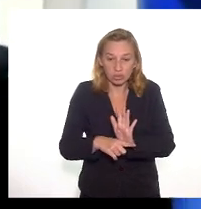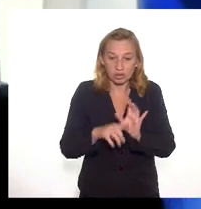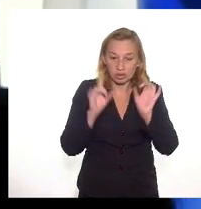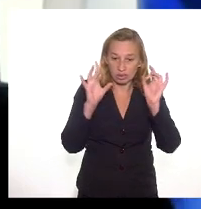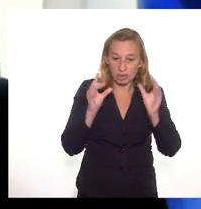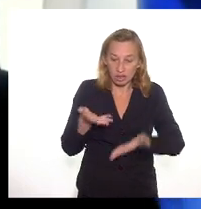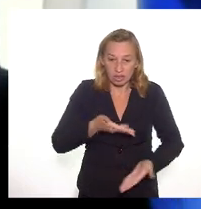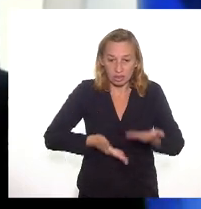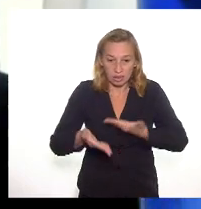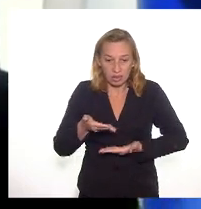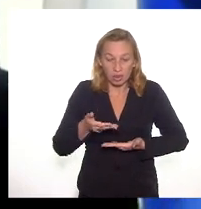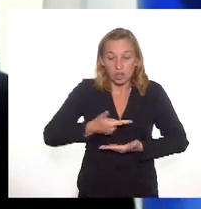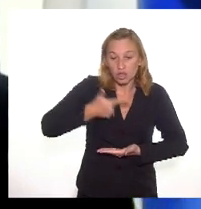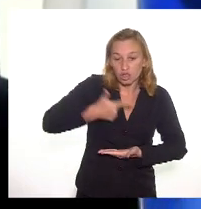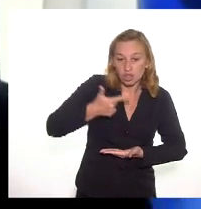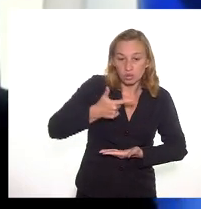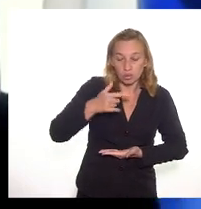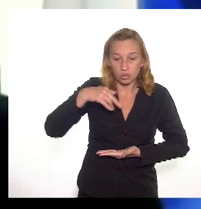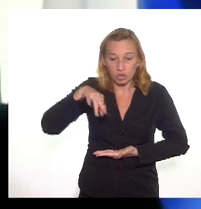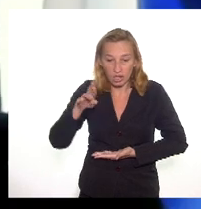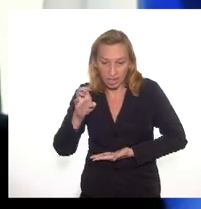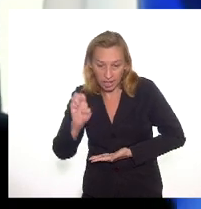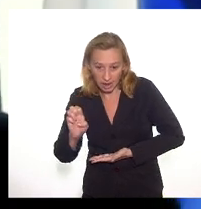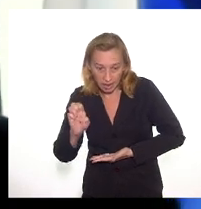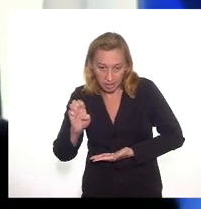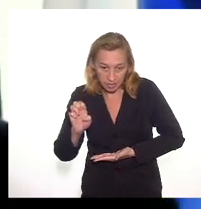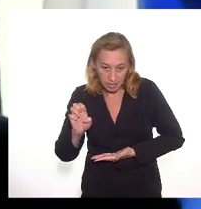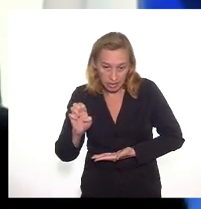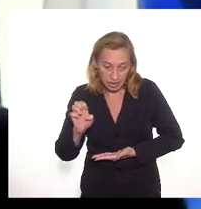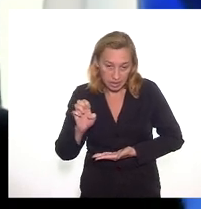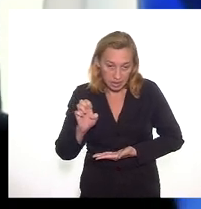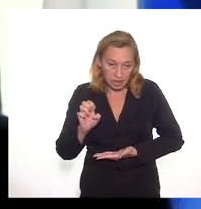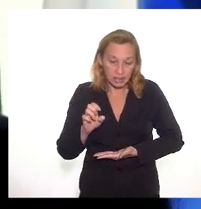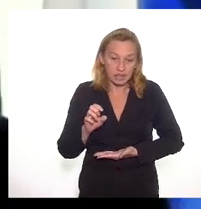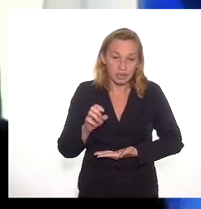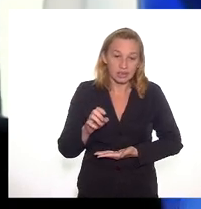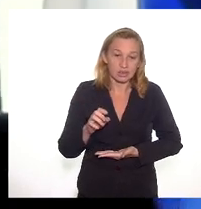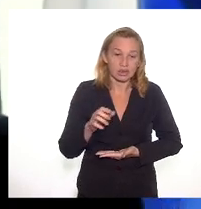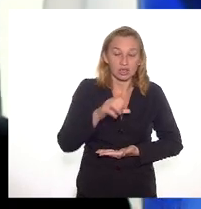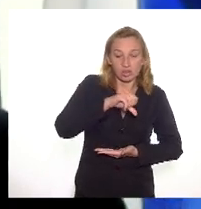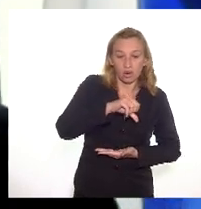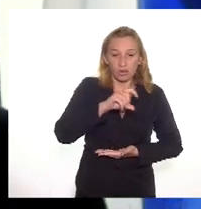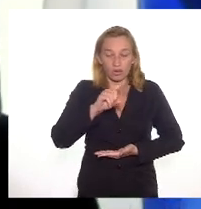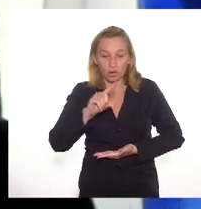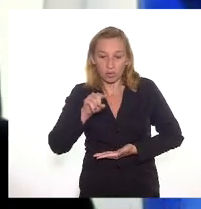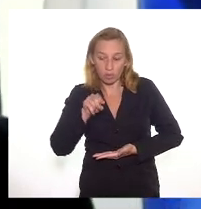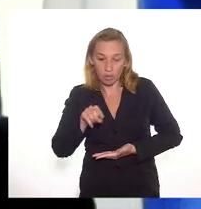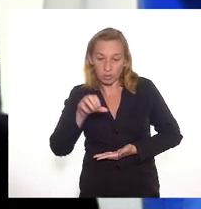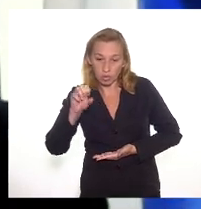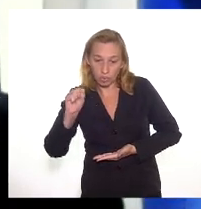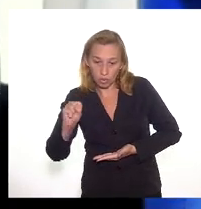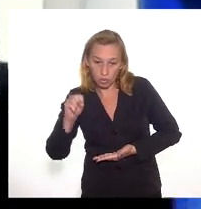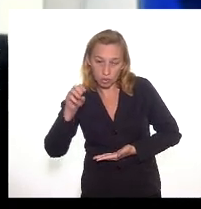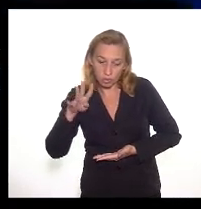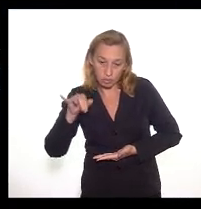especiais, segundo o Guilherme Mercês, será da ordem de 9,8 bi, segundo